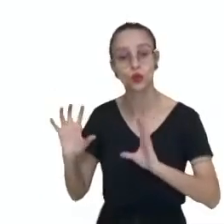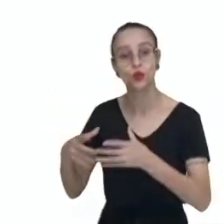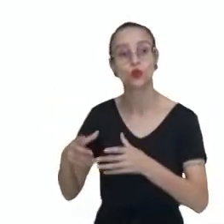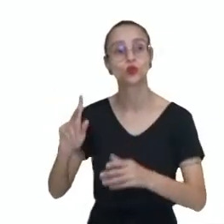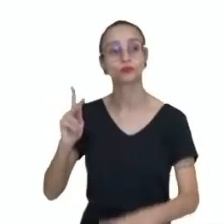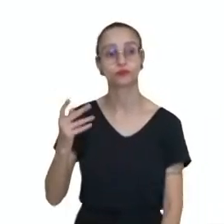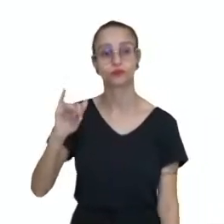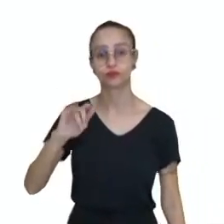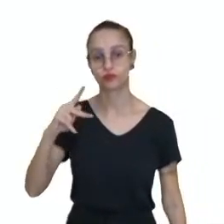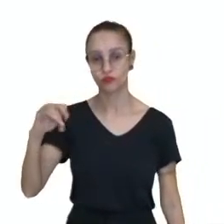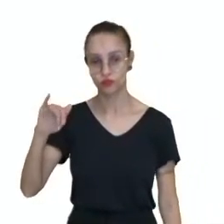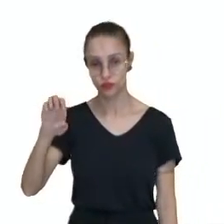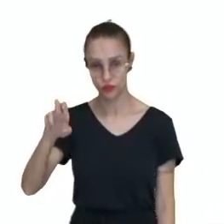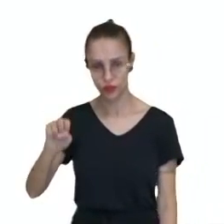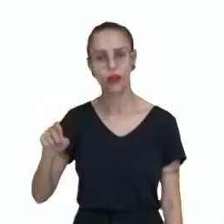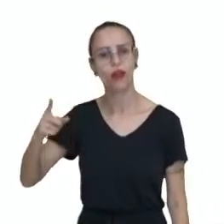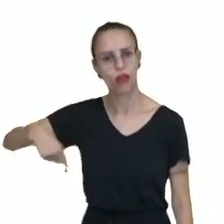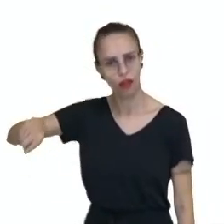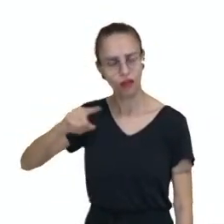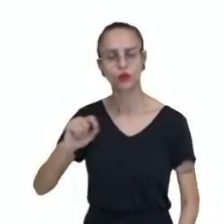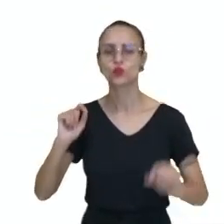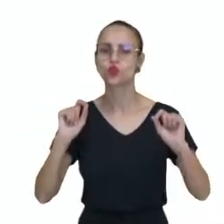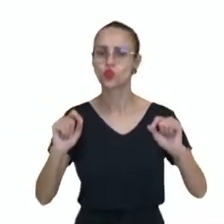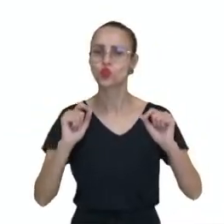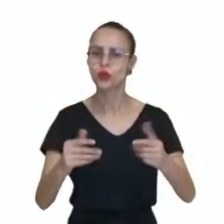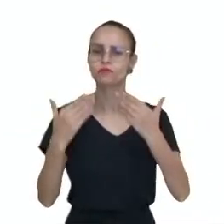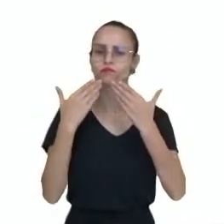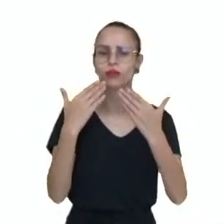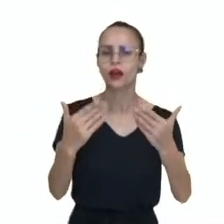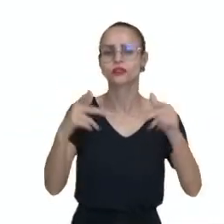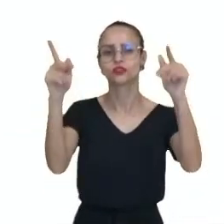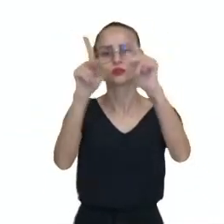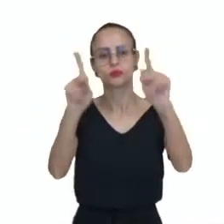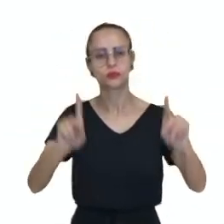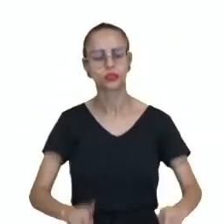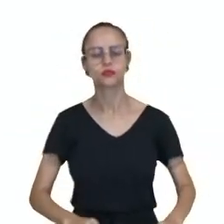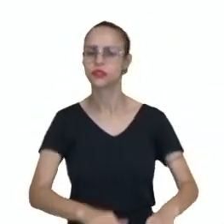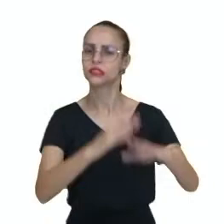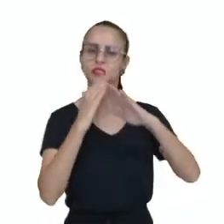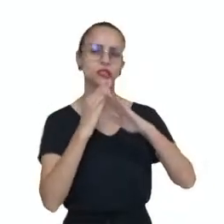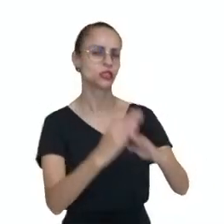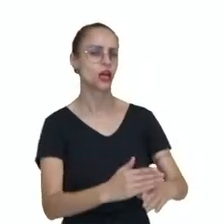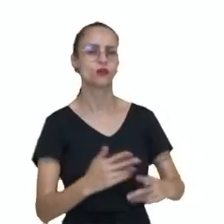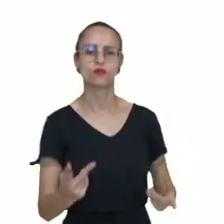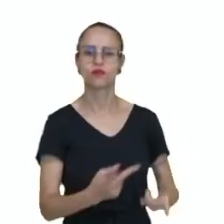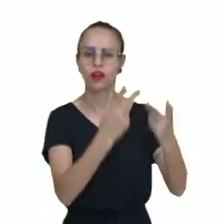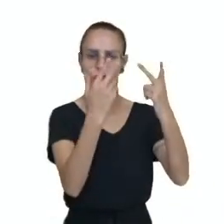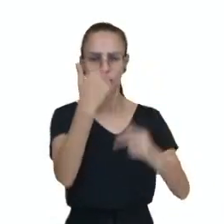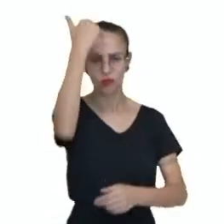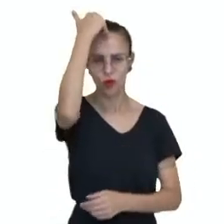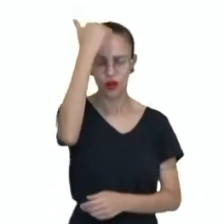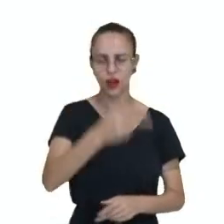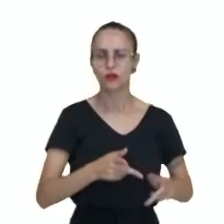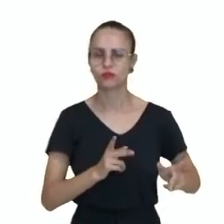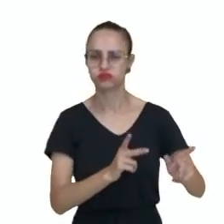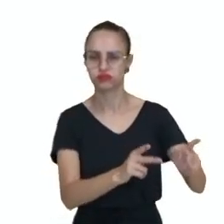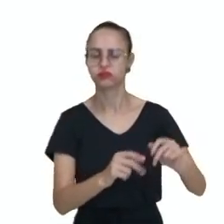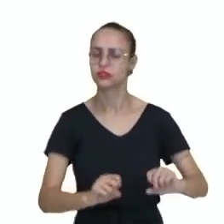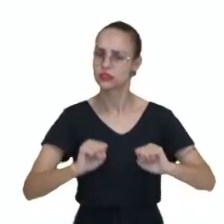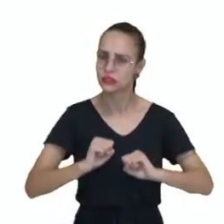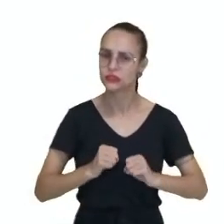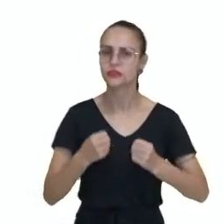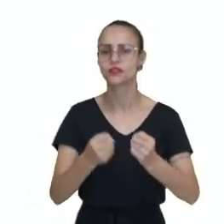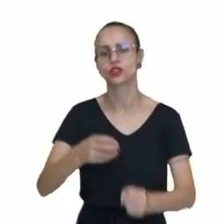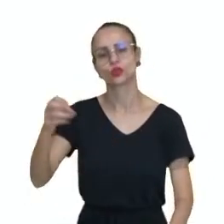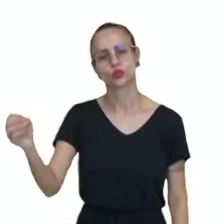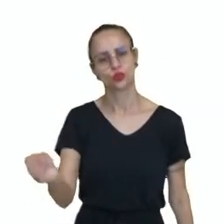os hippies. Os hippies que pregavam o pacifismo e negavam os valores morais então vigentes, defendendo uma